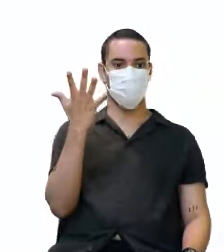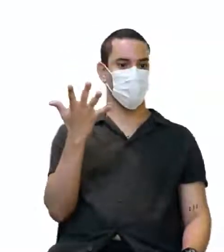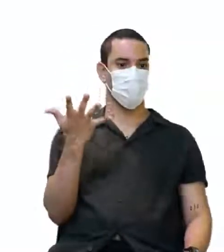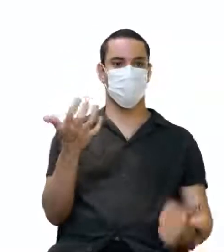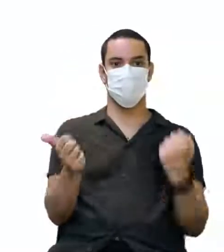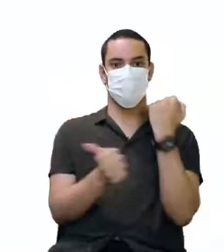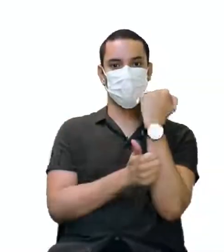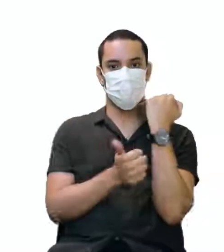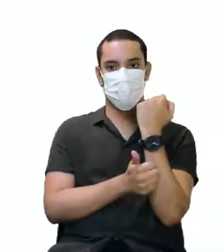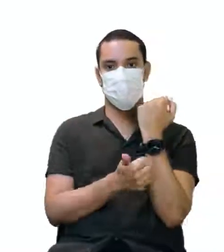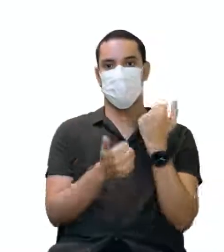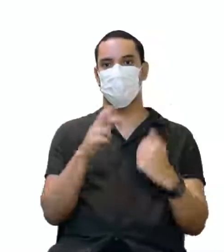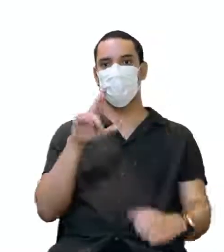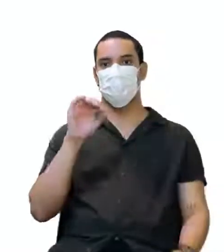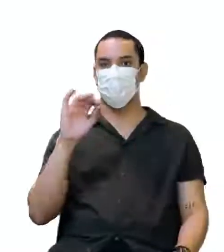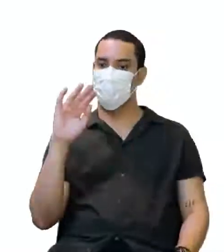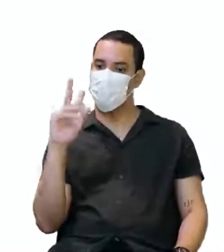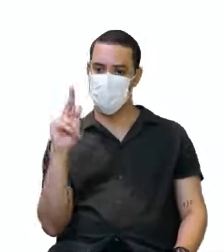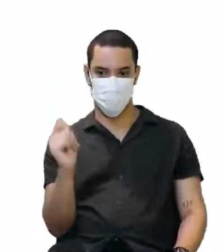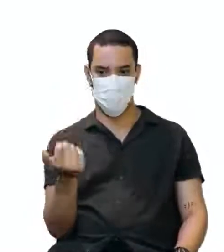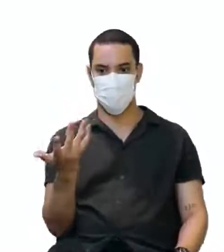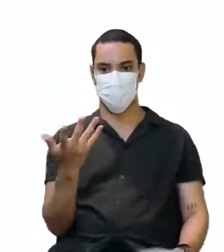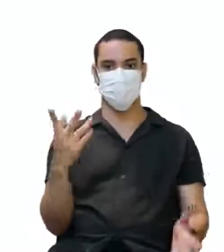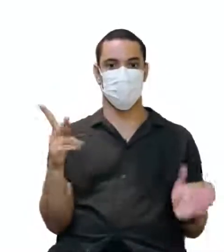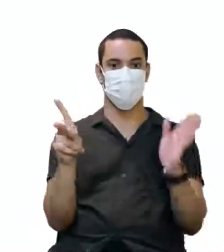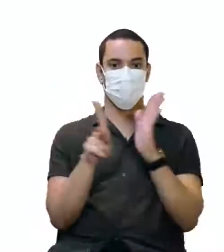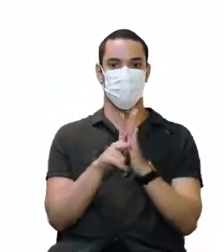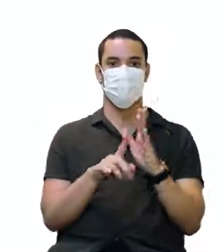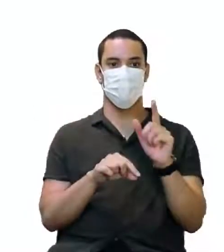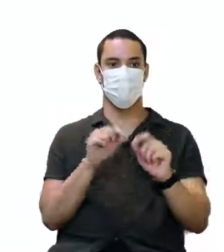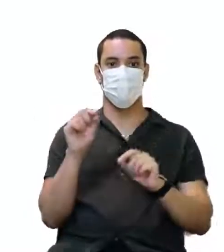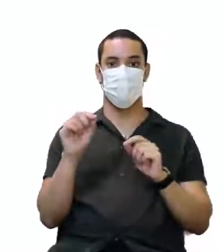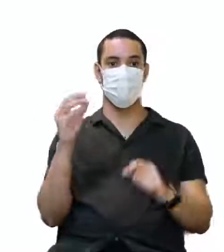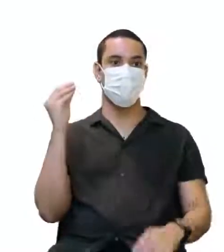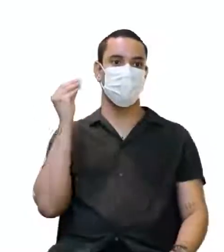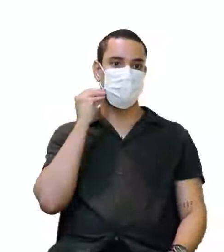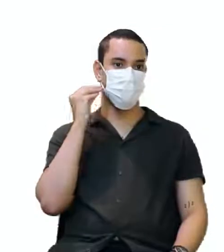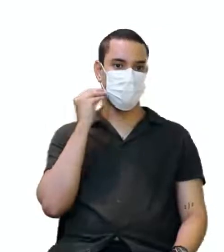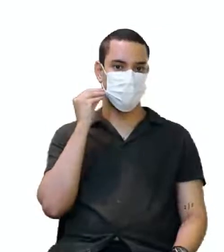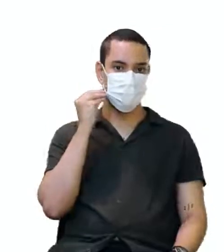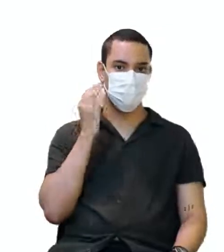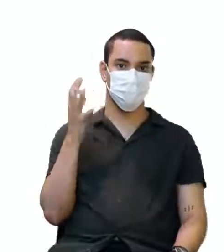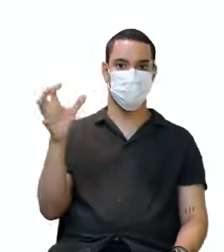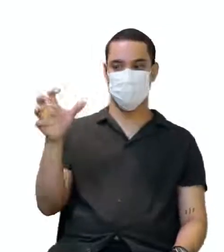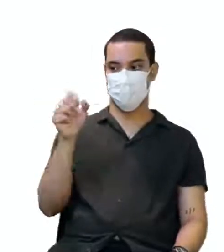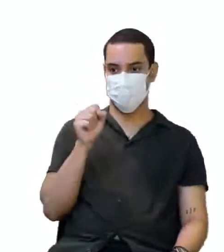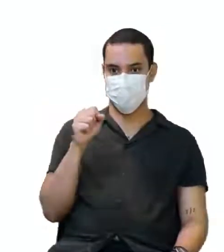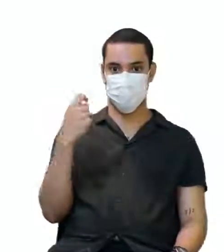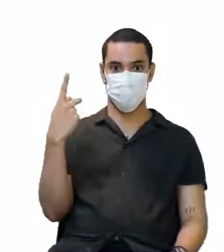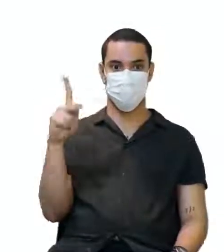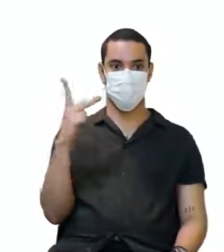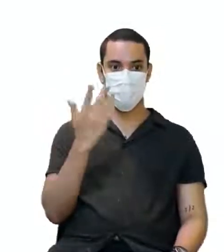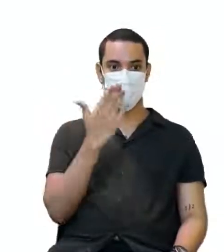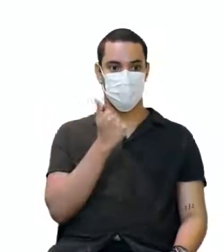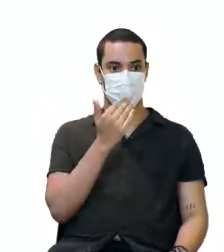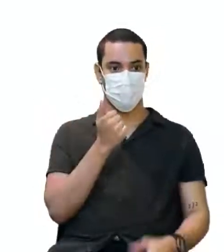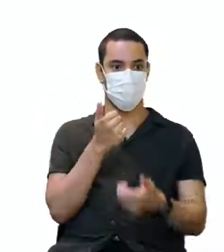pau ou uma rocha, uma pedra, para tentar capturar o seu